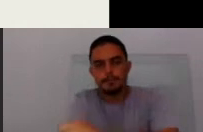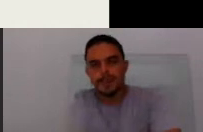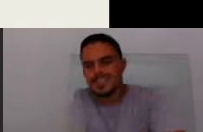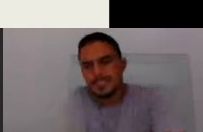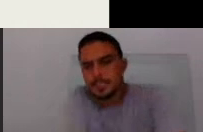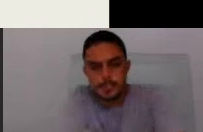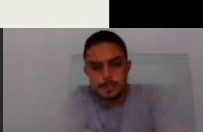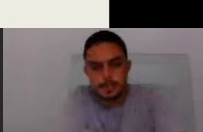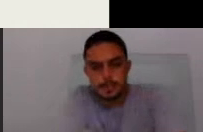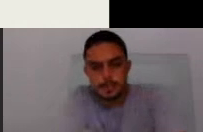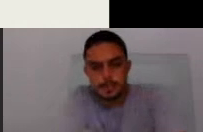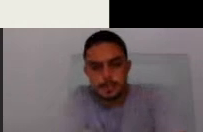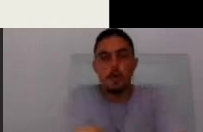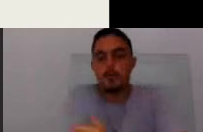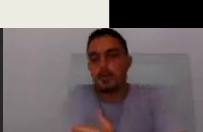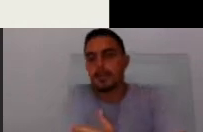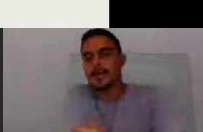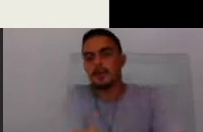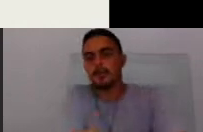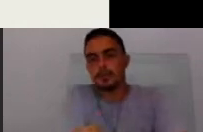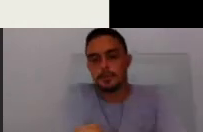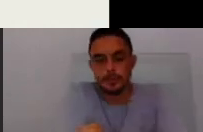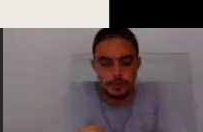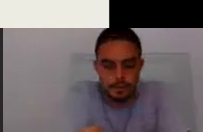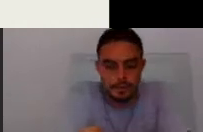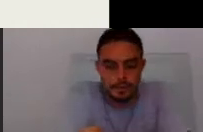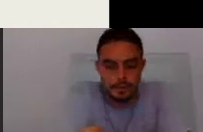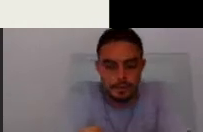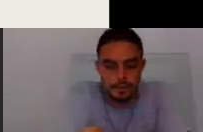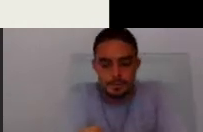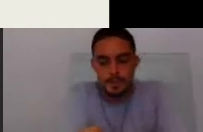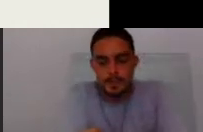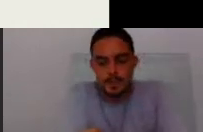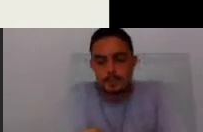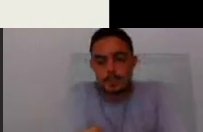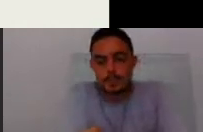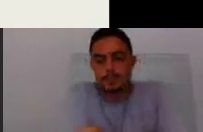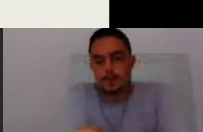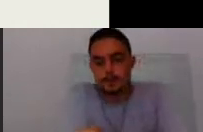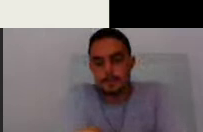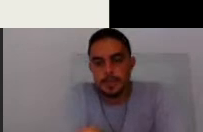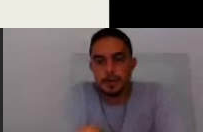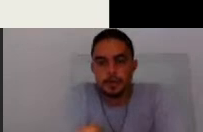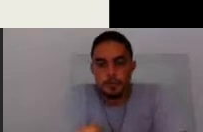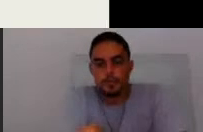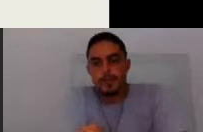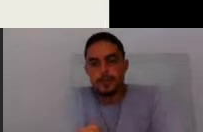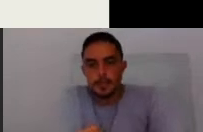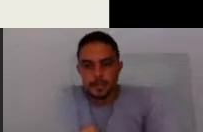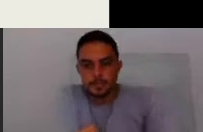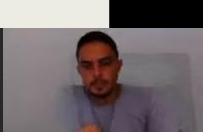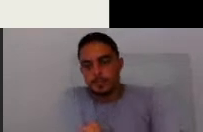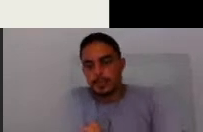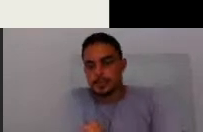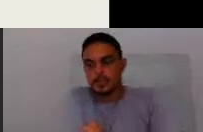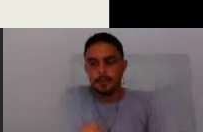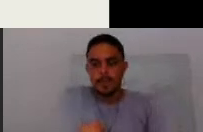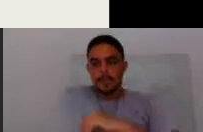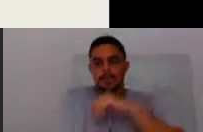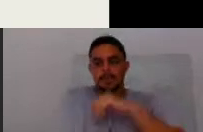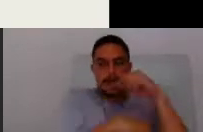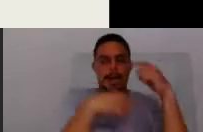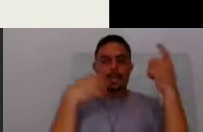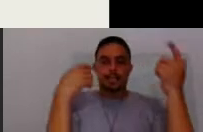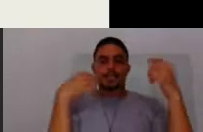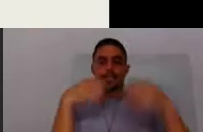Paulo, é importantíssimo entender como que essa água infiltra, com certeza. Se você estiver tendo algum problema com relação à